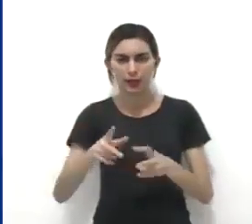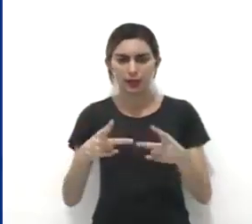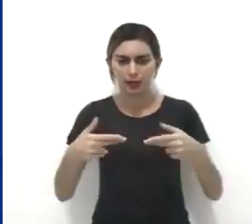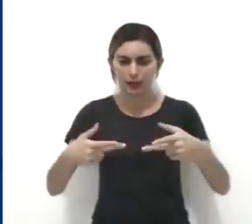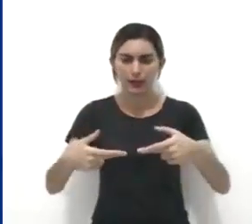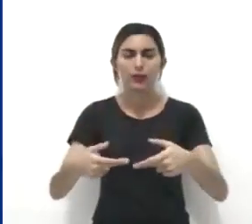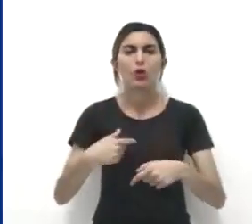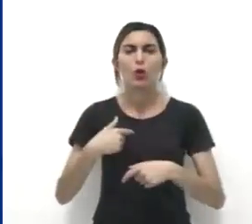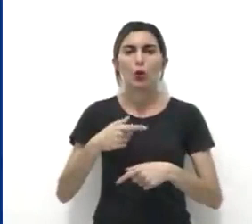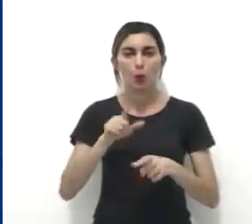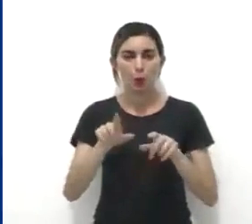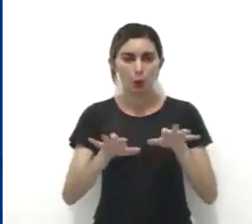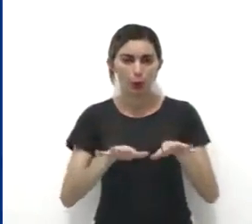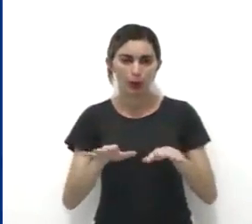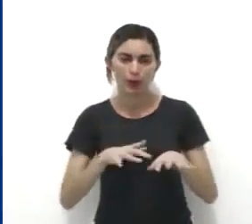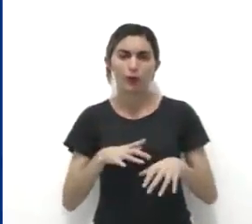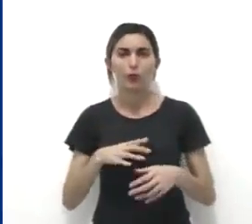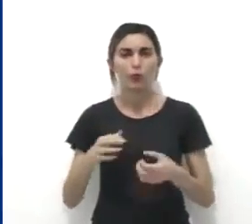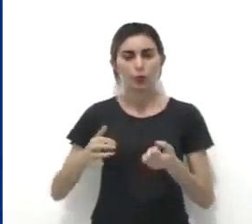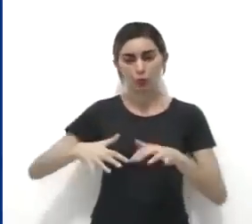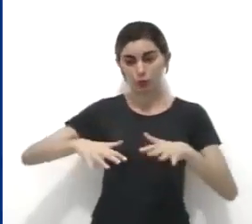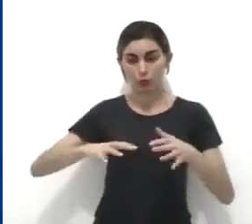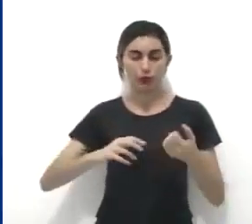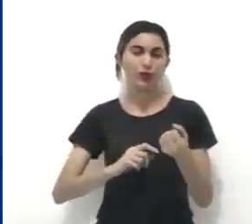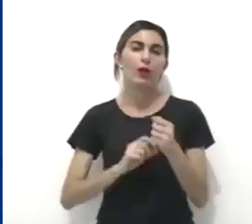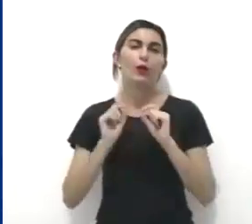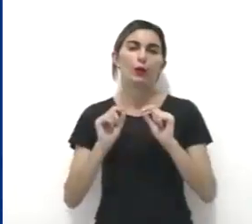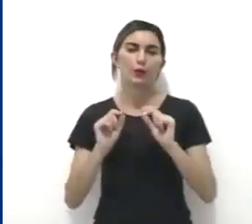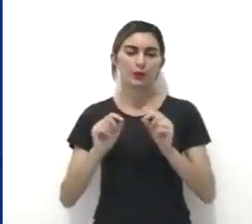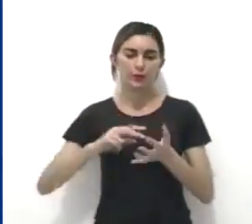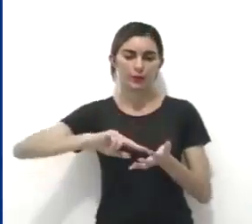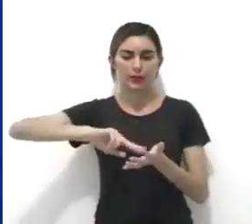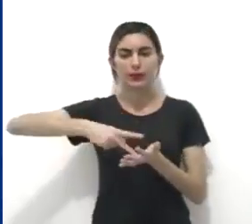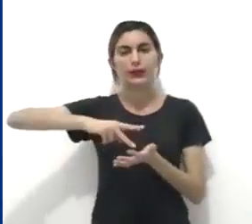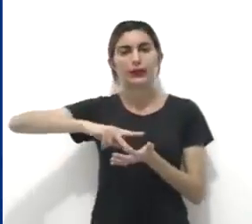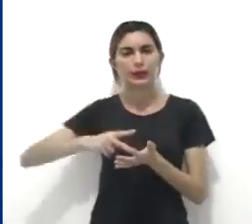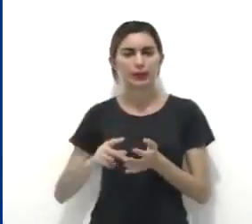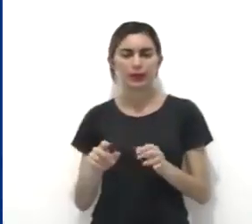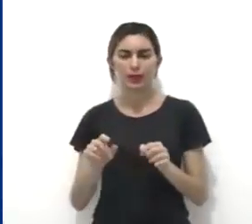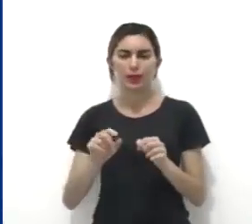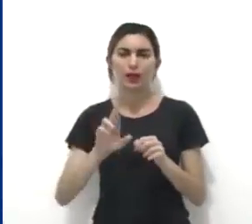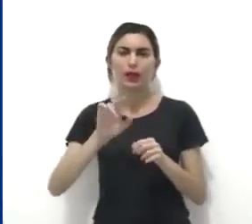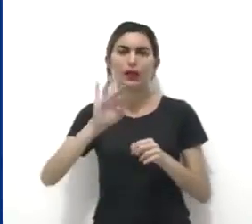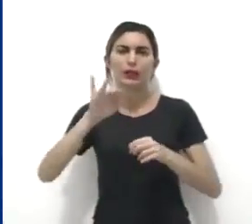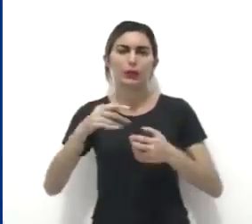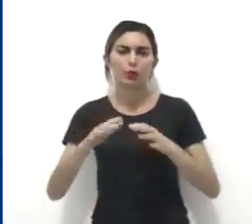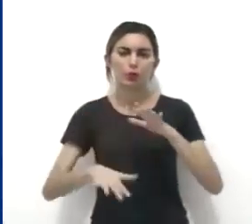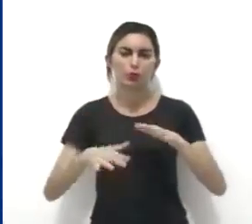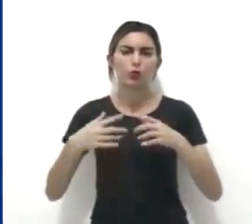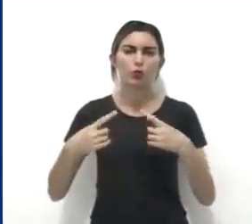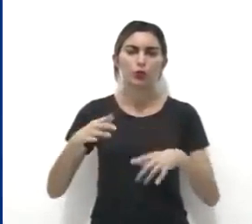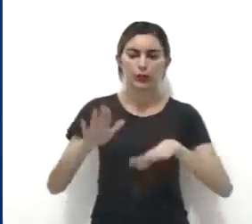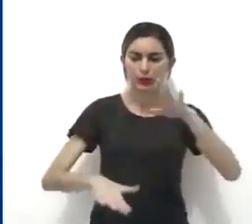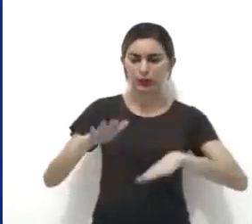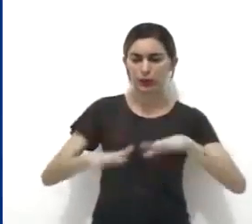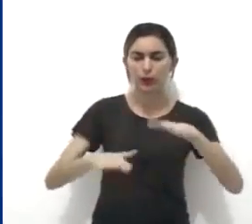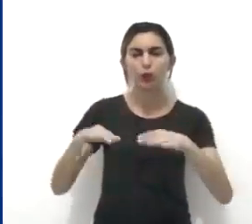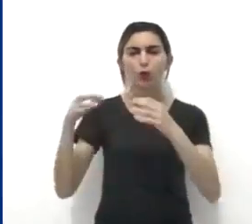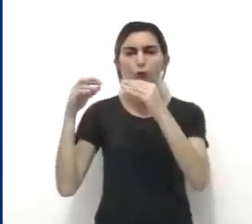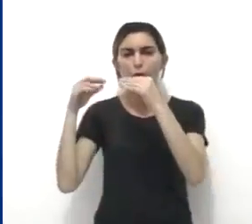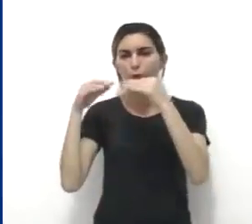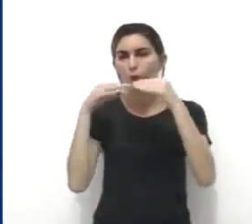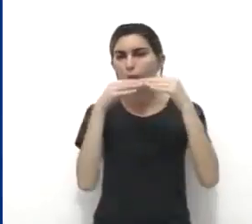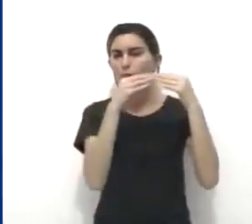estado. Nota-se que o ritmo é muito vibrante, ou seja, a dança está ritmada ao som do toar de tambores